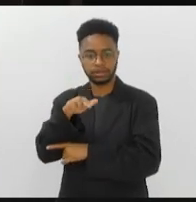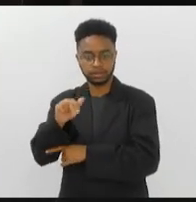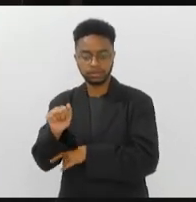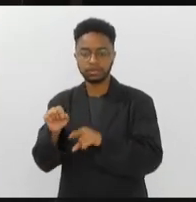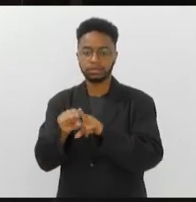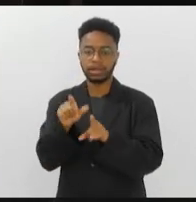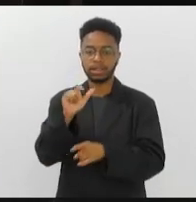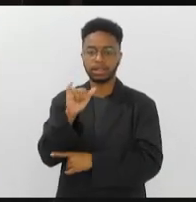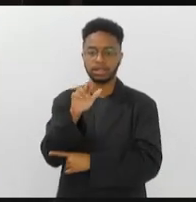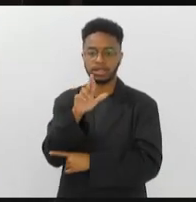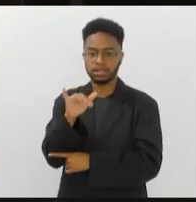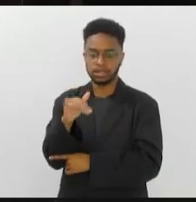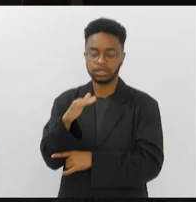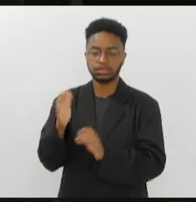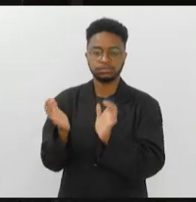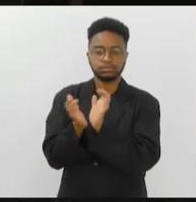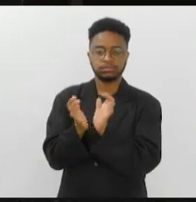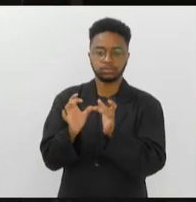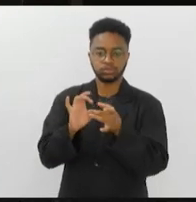de gestão.